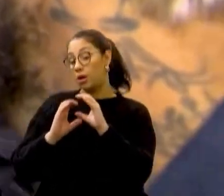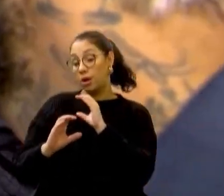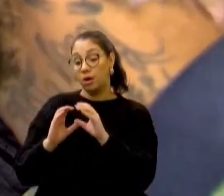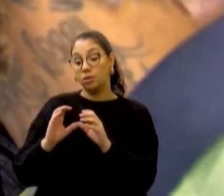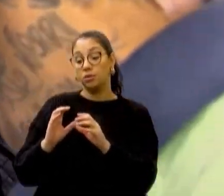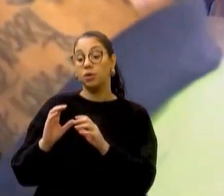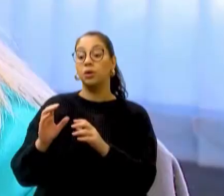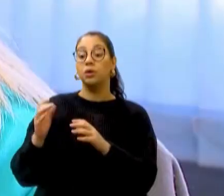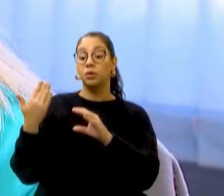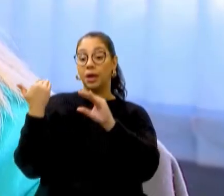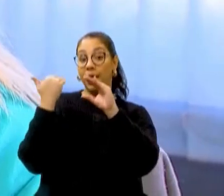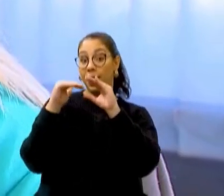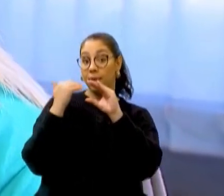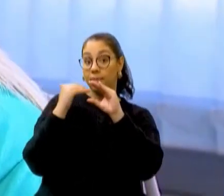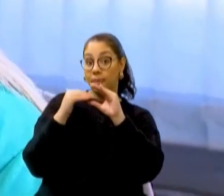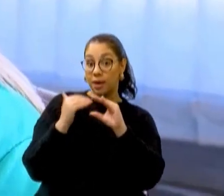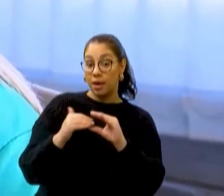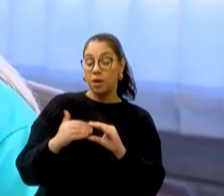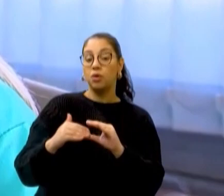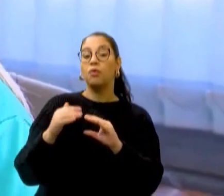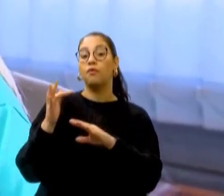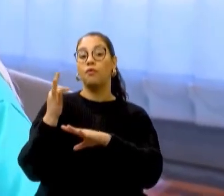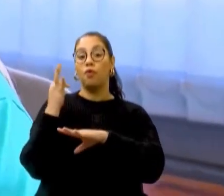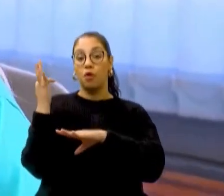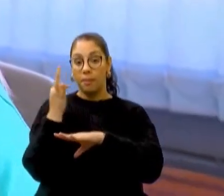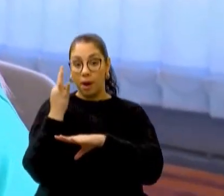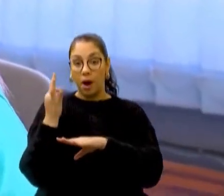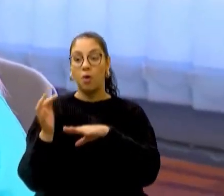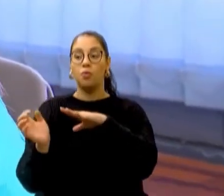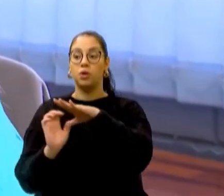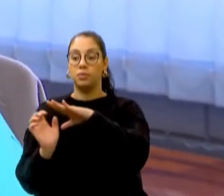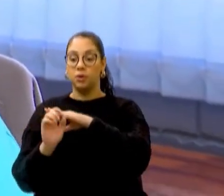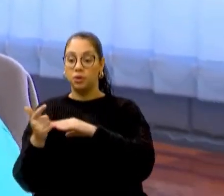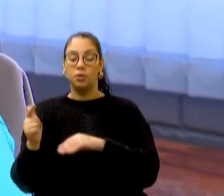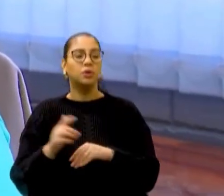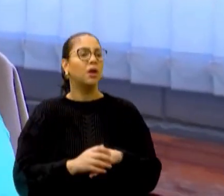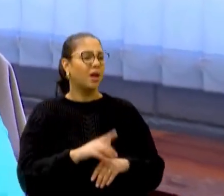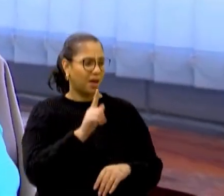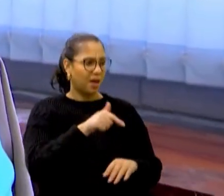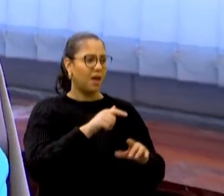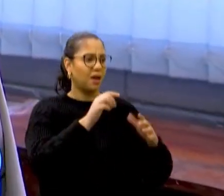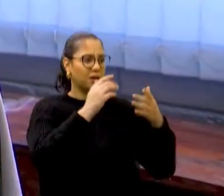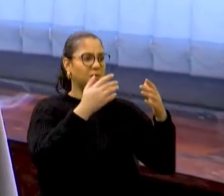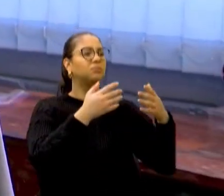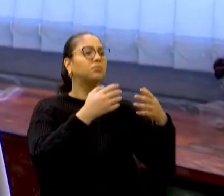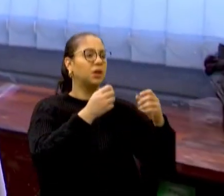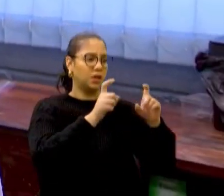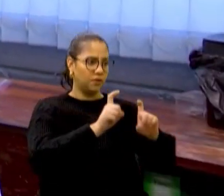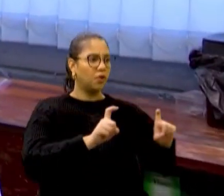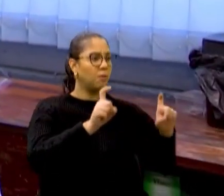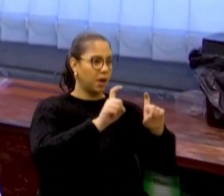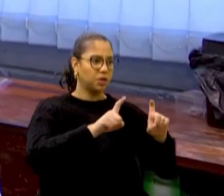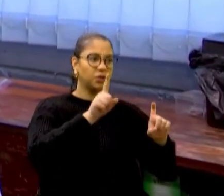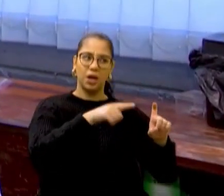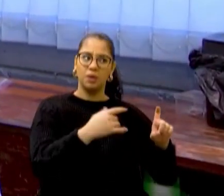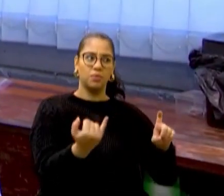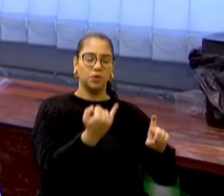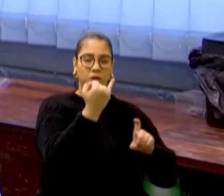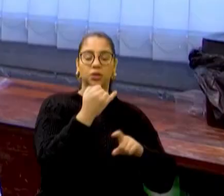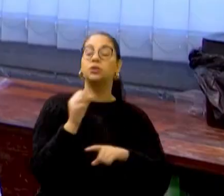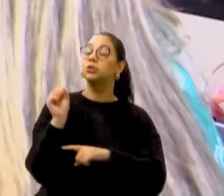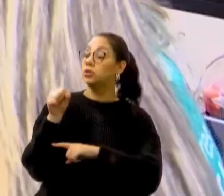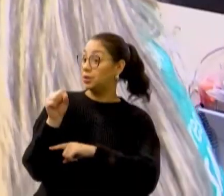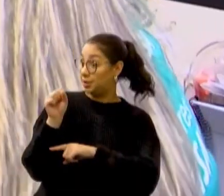comunicação e-mails comparativos são empresas grandes né farmácia essencial